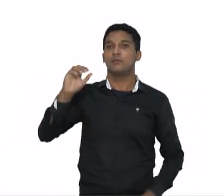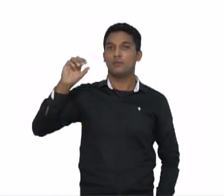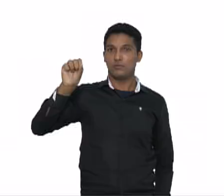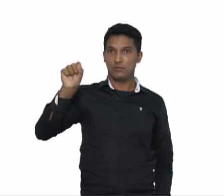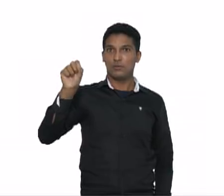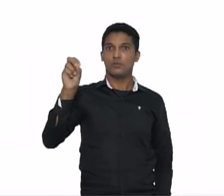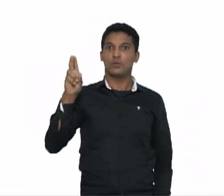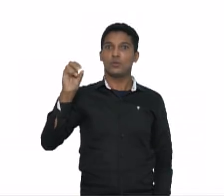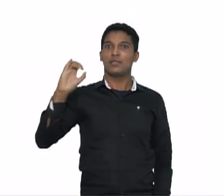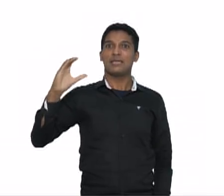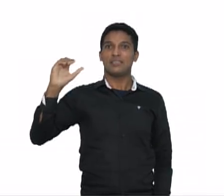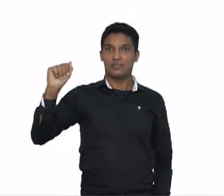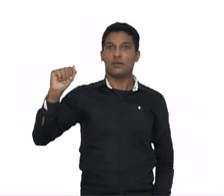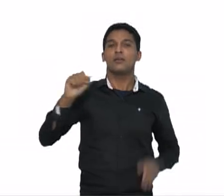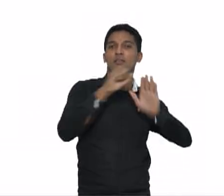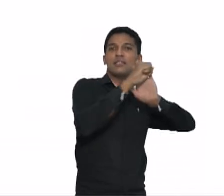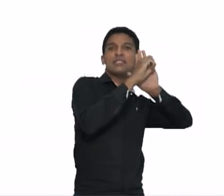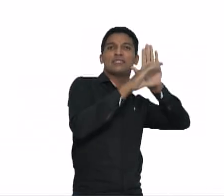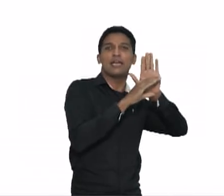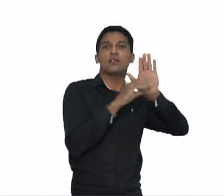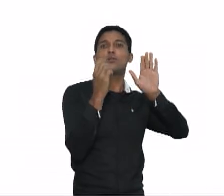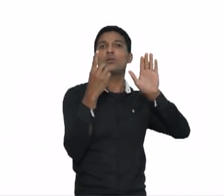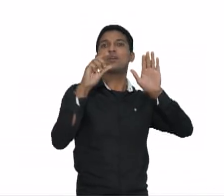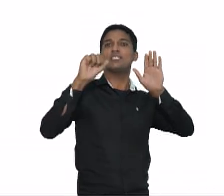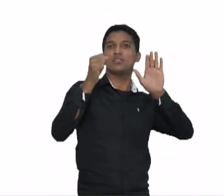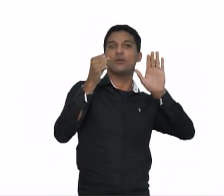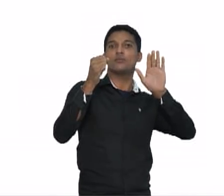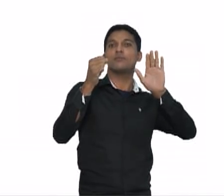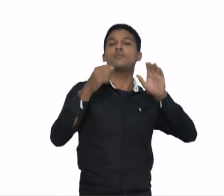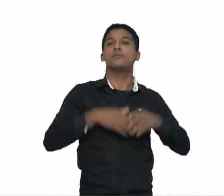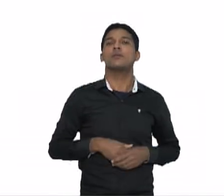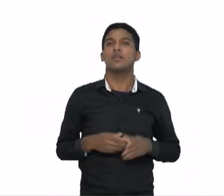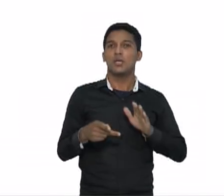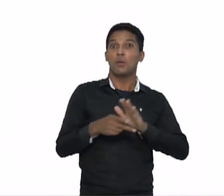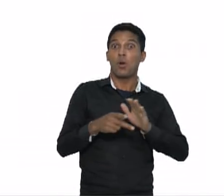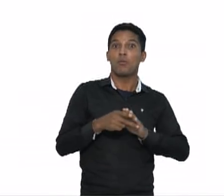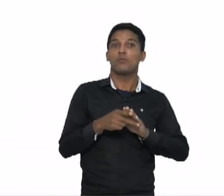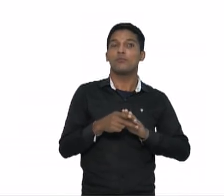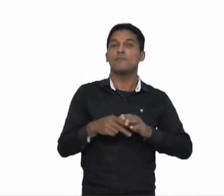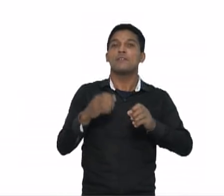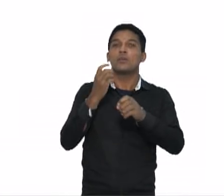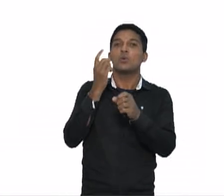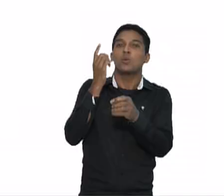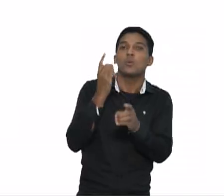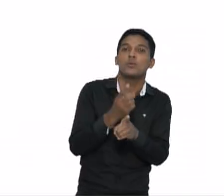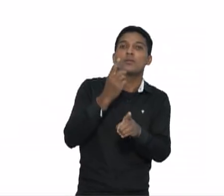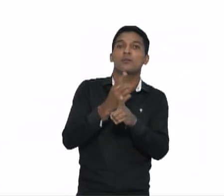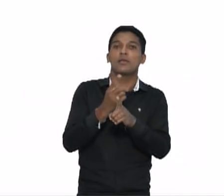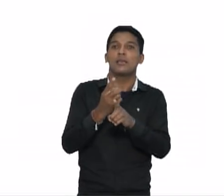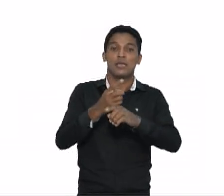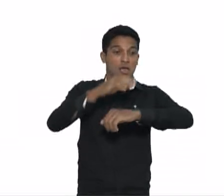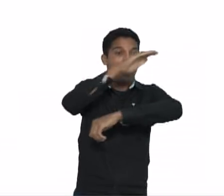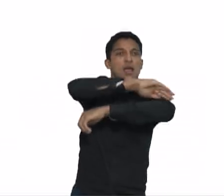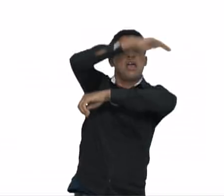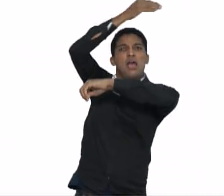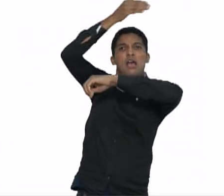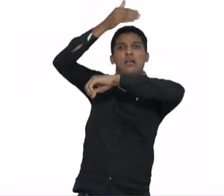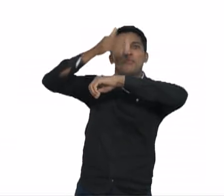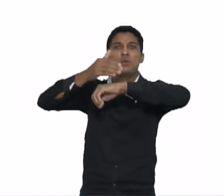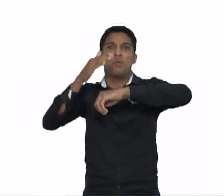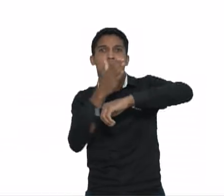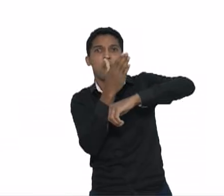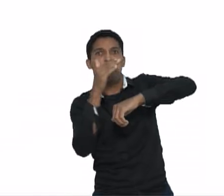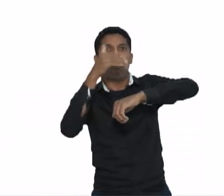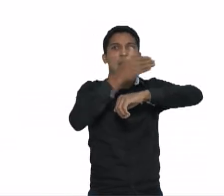XVIII, depois que os alpinistas passaram a buscar os caminhos mais difíceis para chegar ao topo das